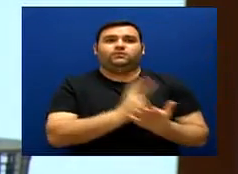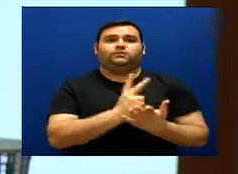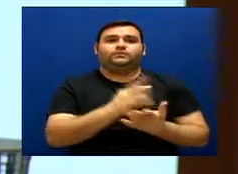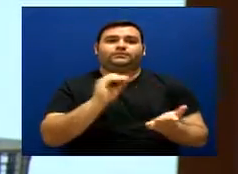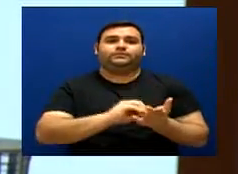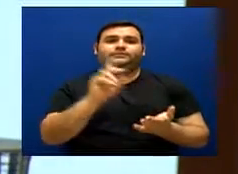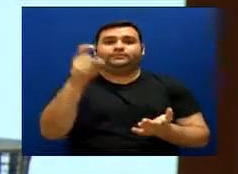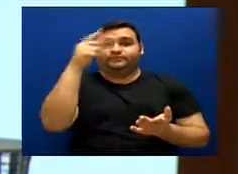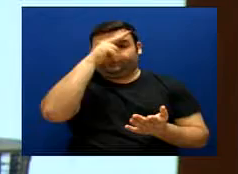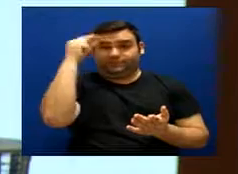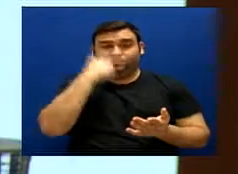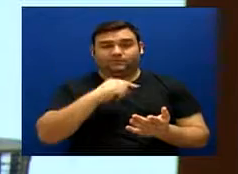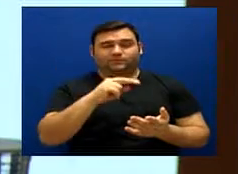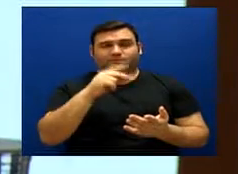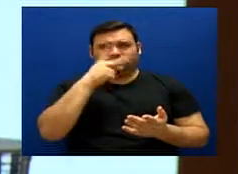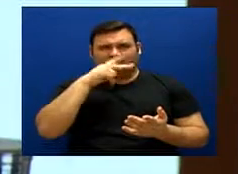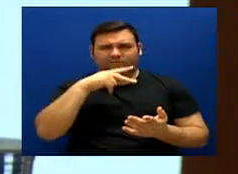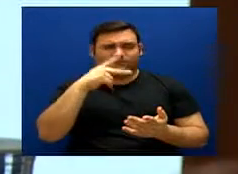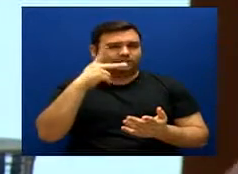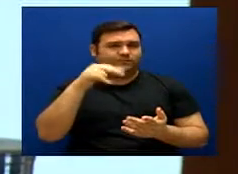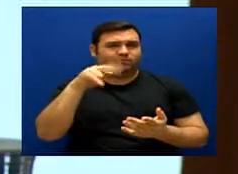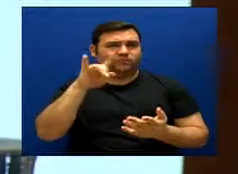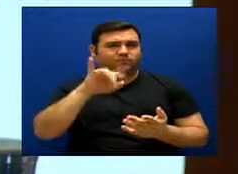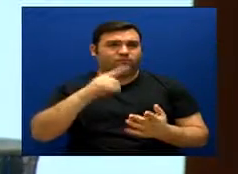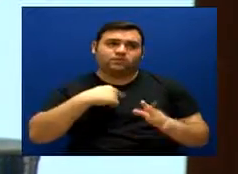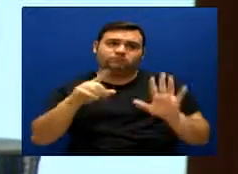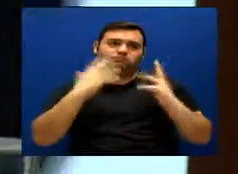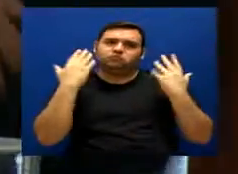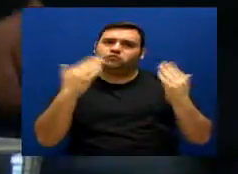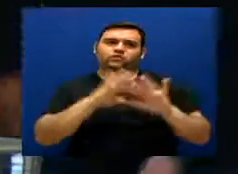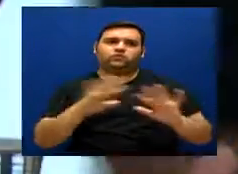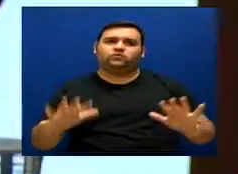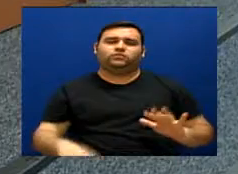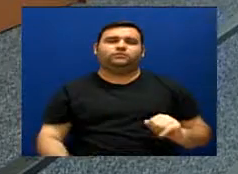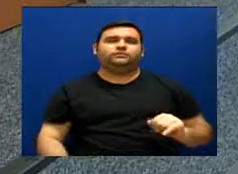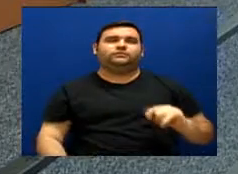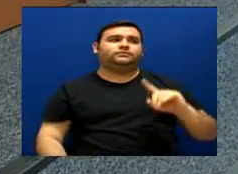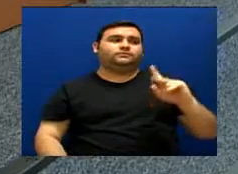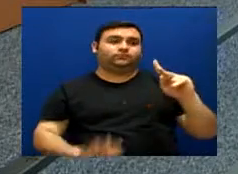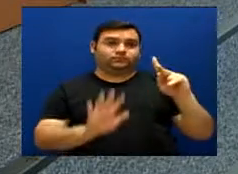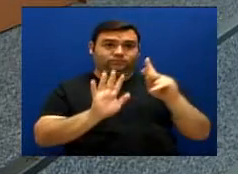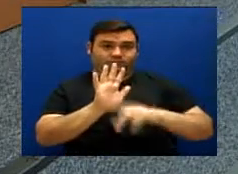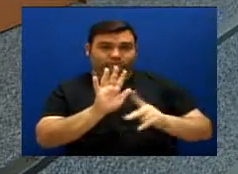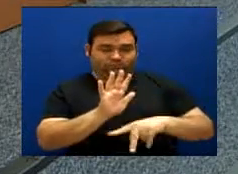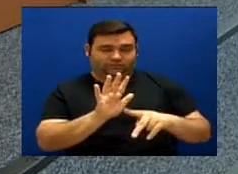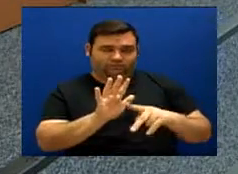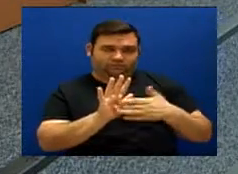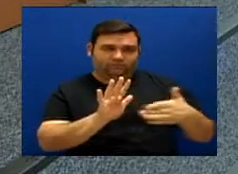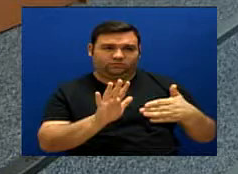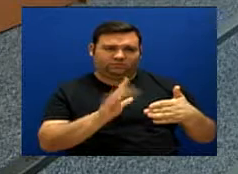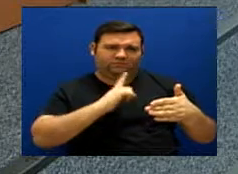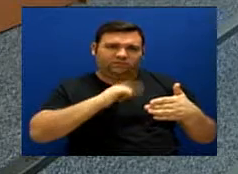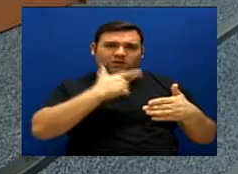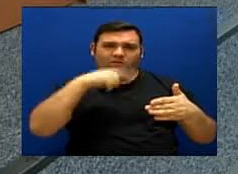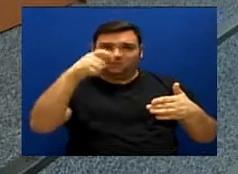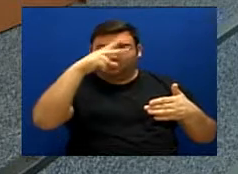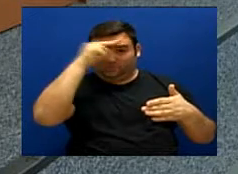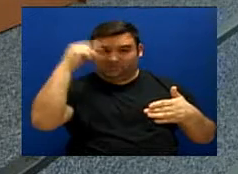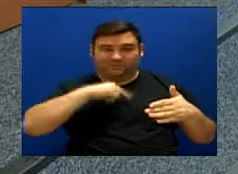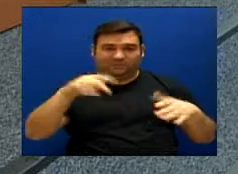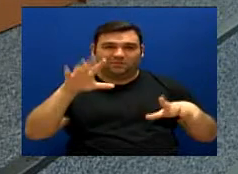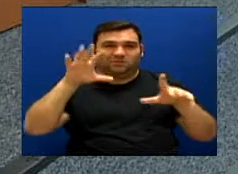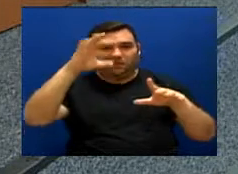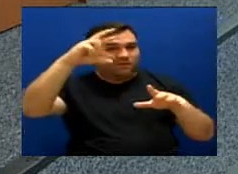o nome do ex-prefeito. Não tem problema? É só uma dúvida legal. Os projetos que do ex-prefeito